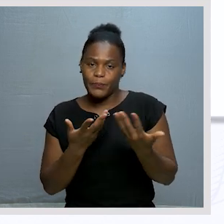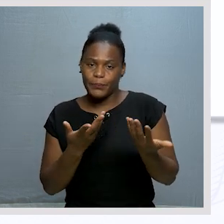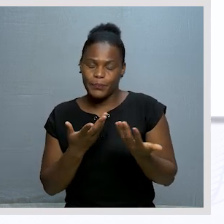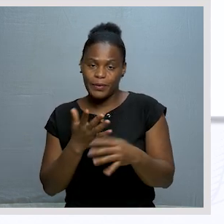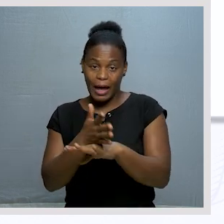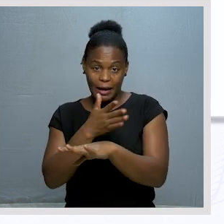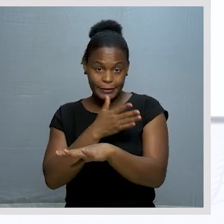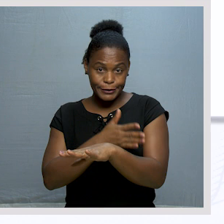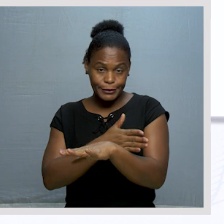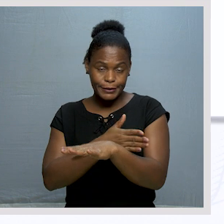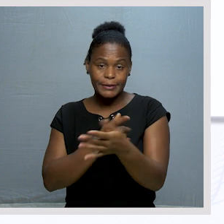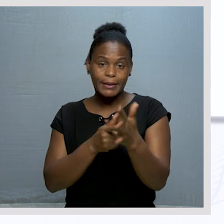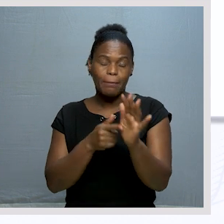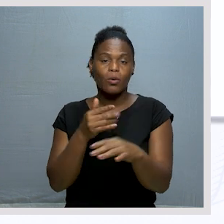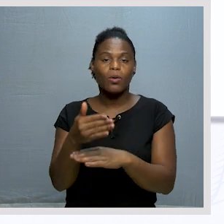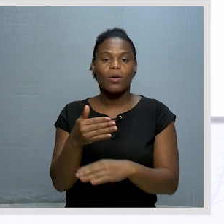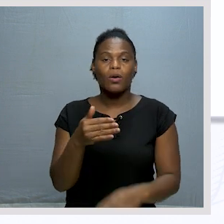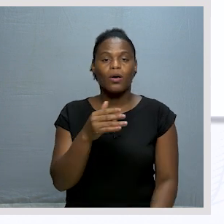de a,